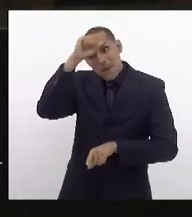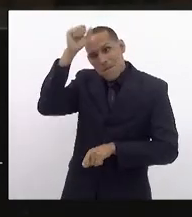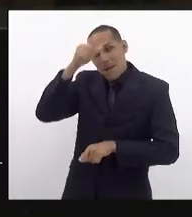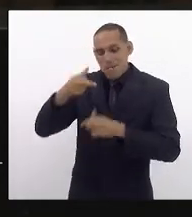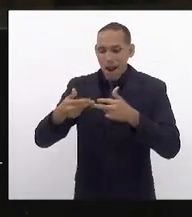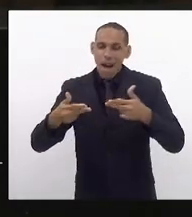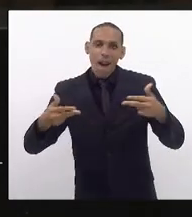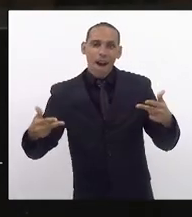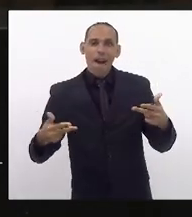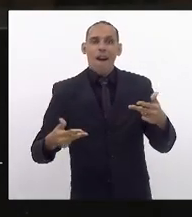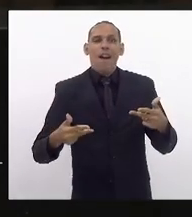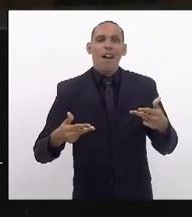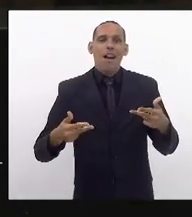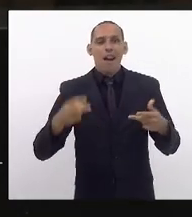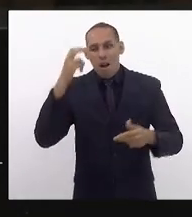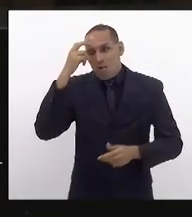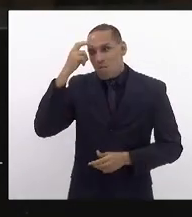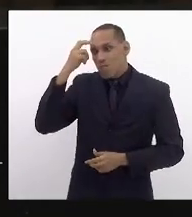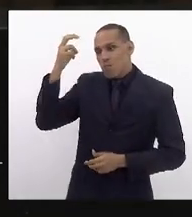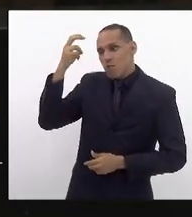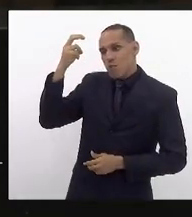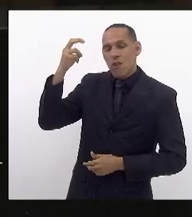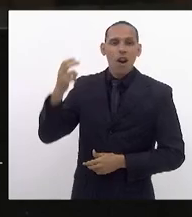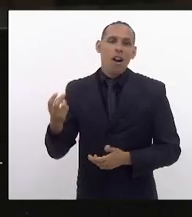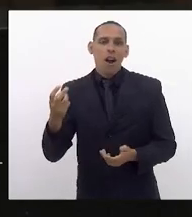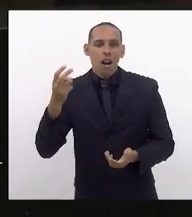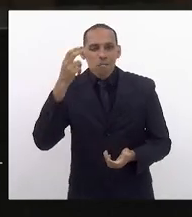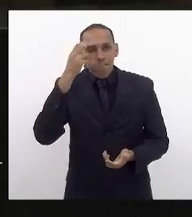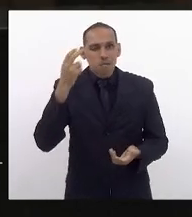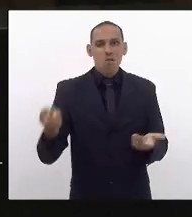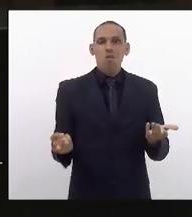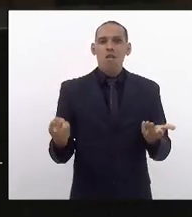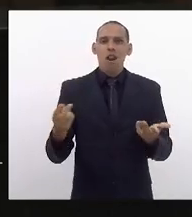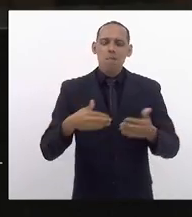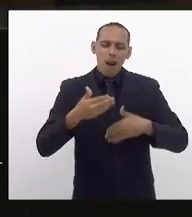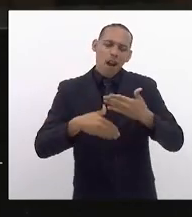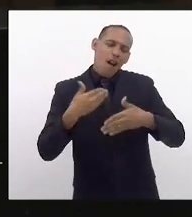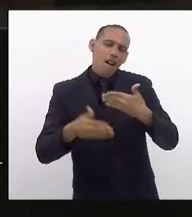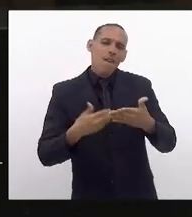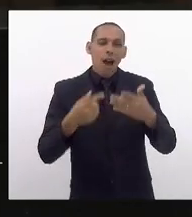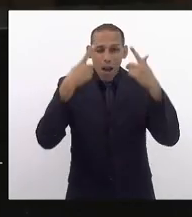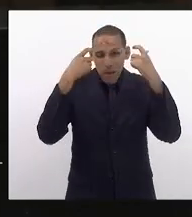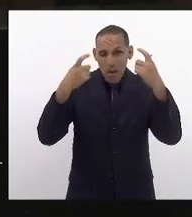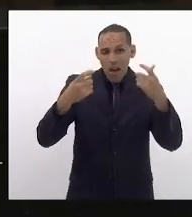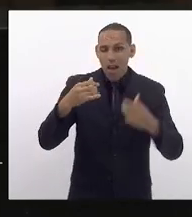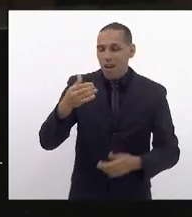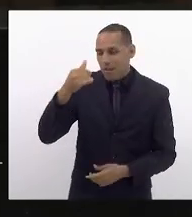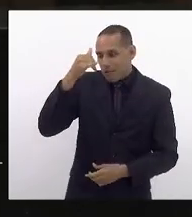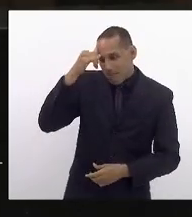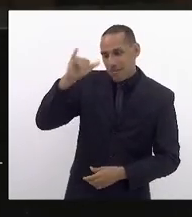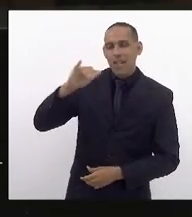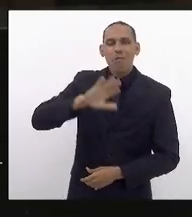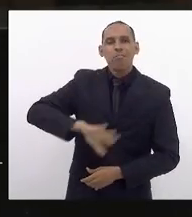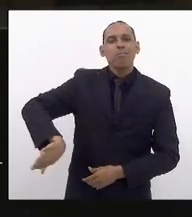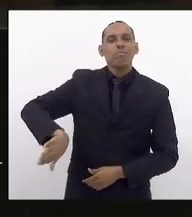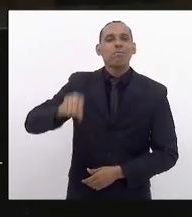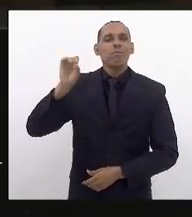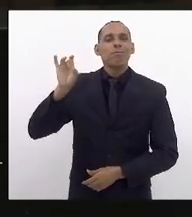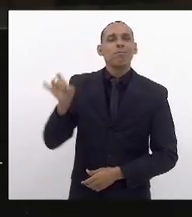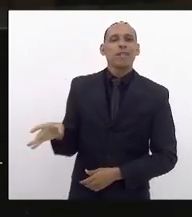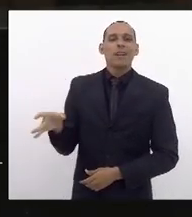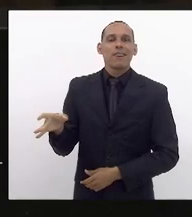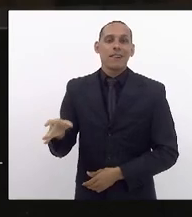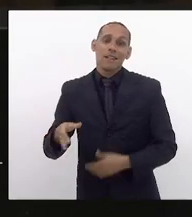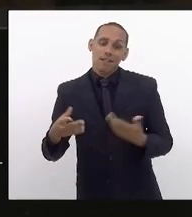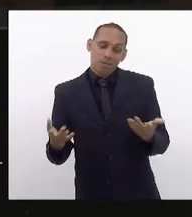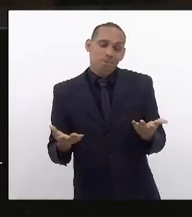pedagógicos e culturais, para que possa sair desse ciclo de violência que muitas vezes a juventude é